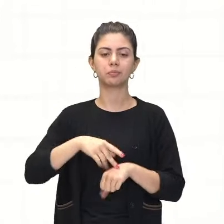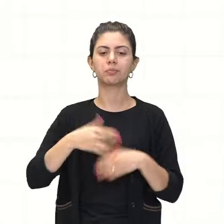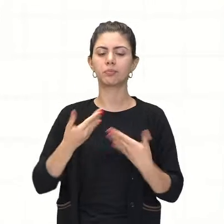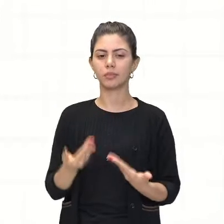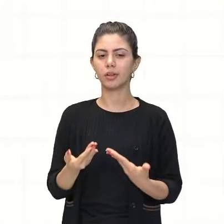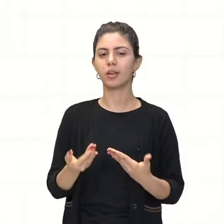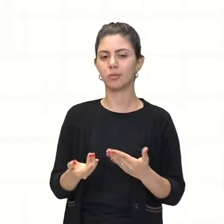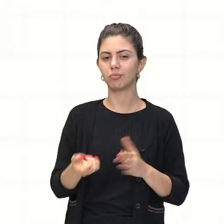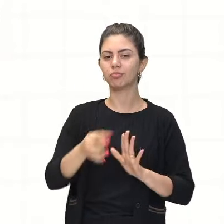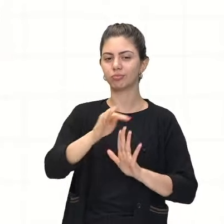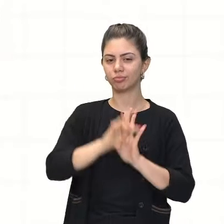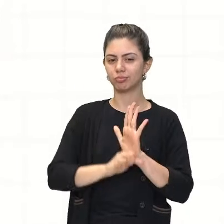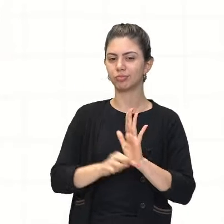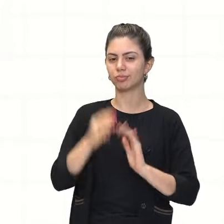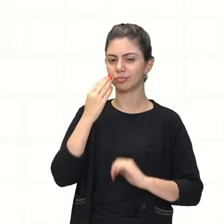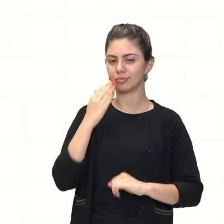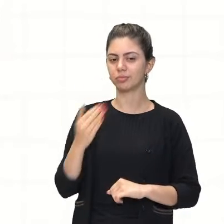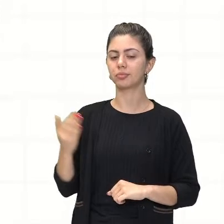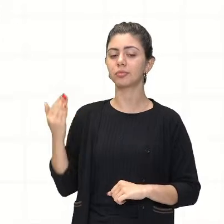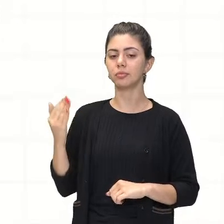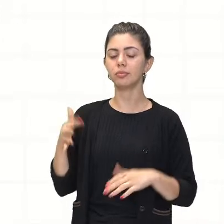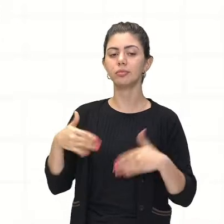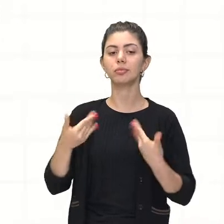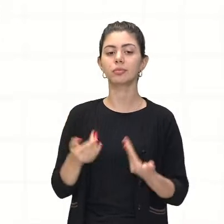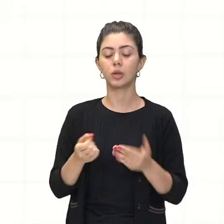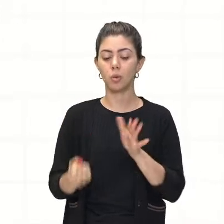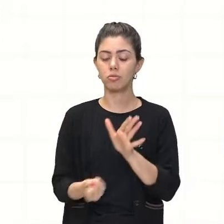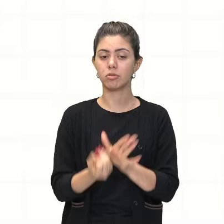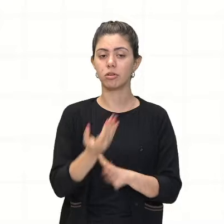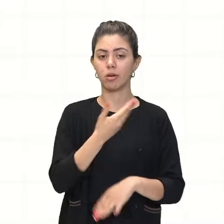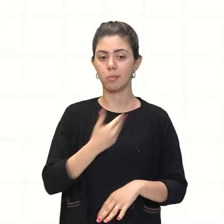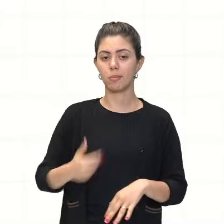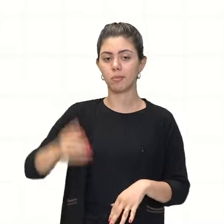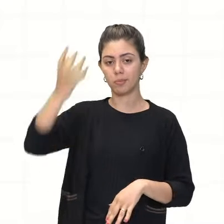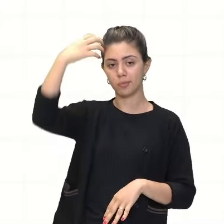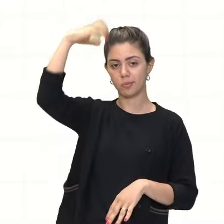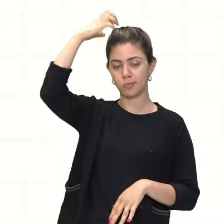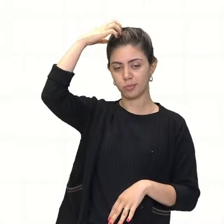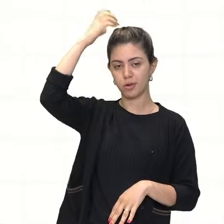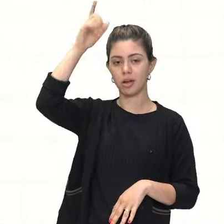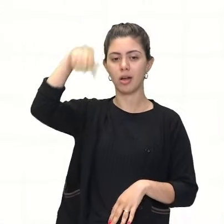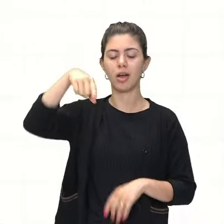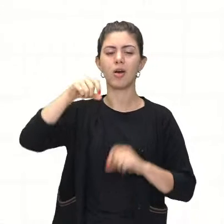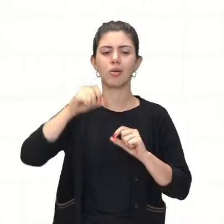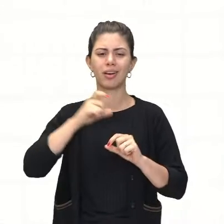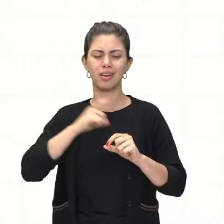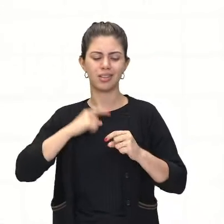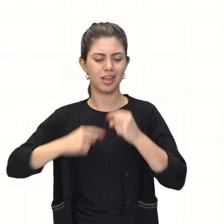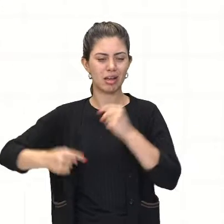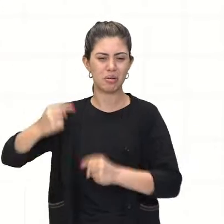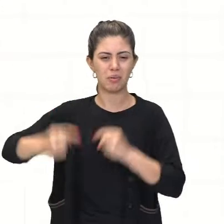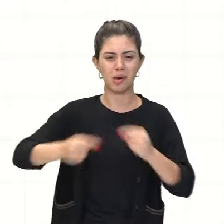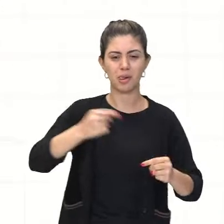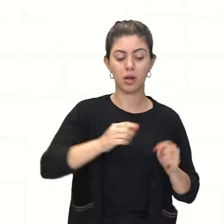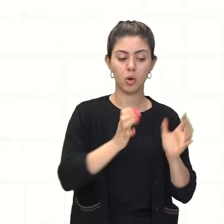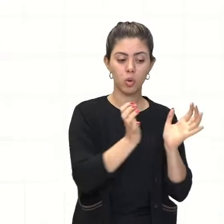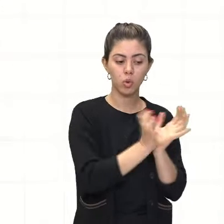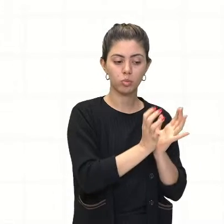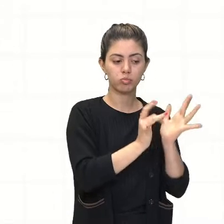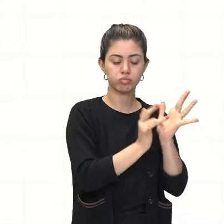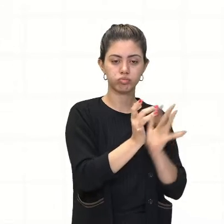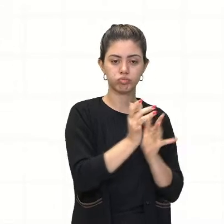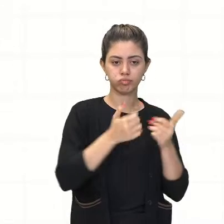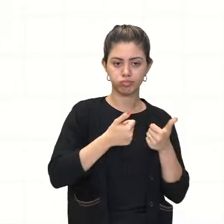para o texto, olha, a formação dessas monarquias nacionais foi um dos resultados da luta dos cristãos